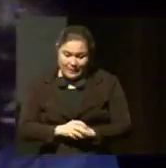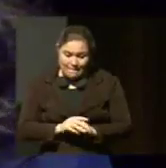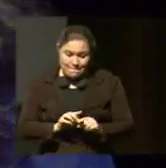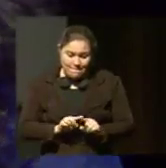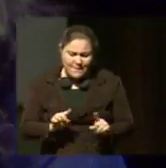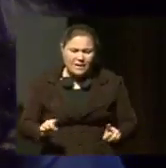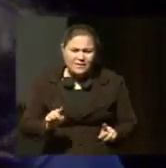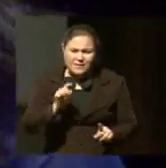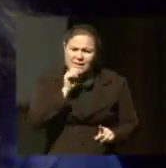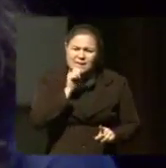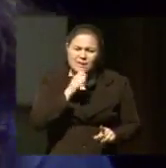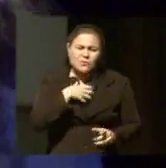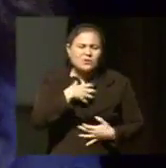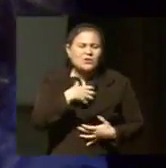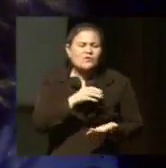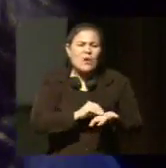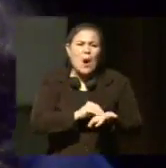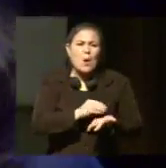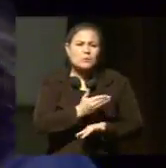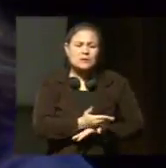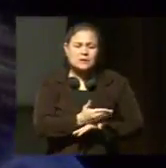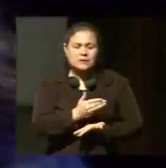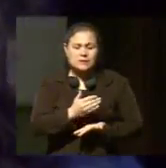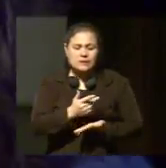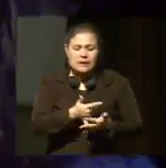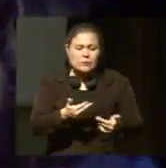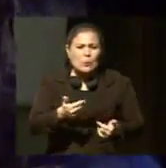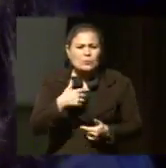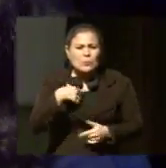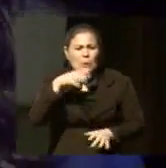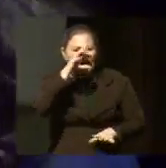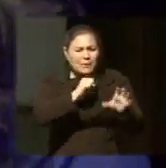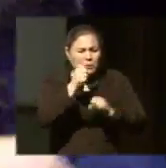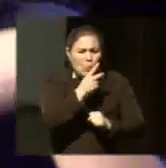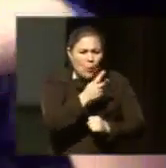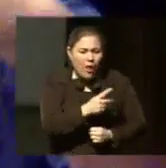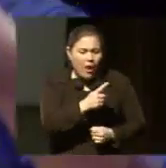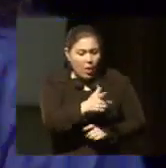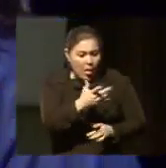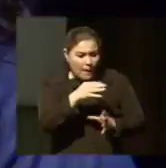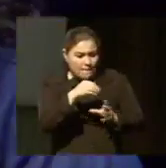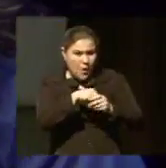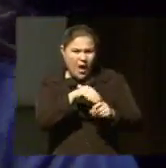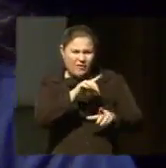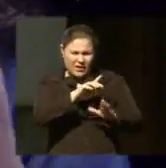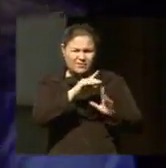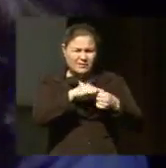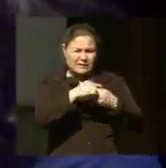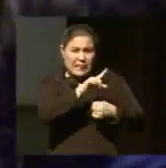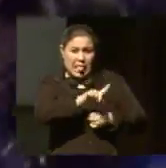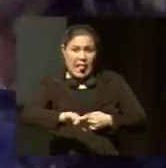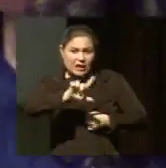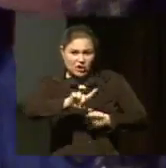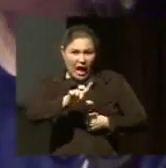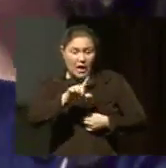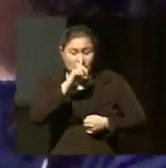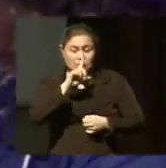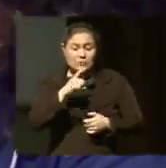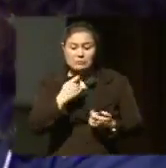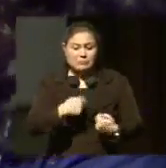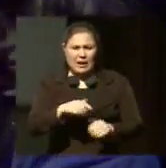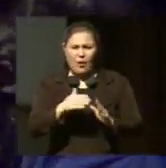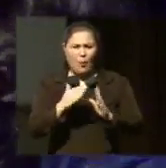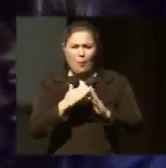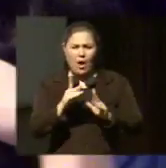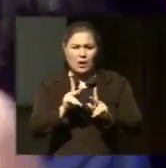Mas ainda sinto falta, tipo, das coisas que eu aprendi com ela quando ela morava em Lajeado, quando não precisava estar morando com alguém.